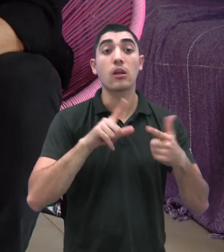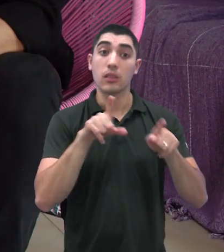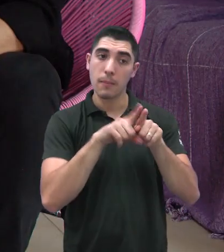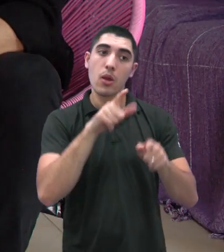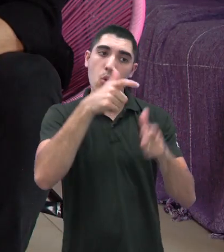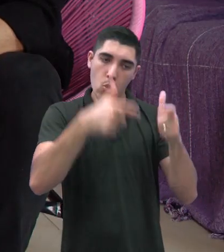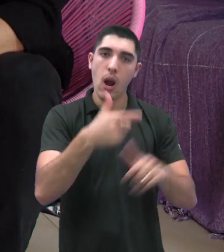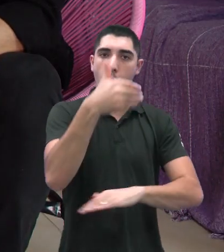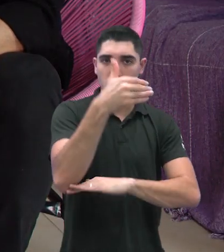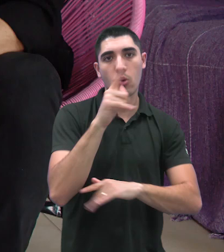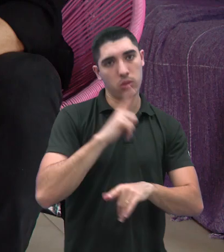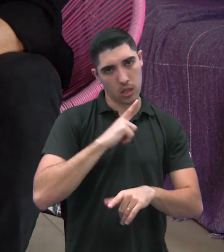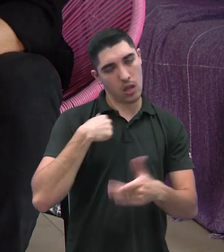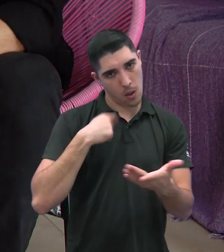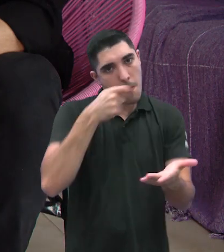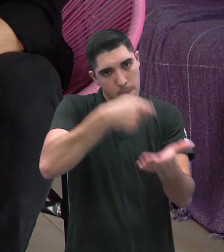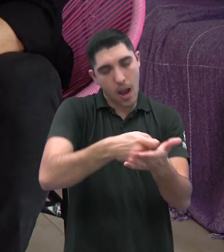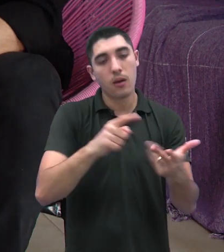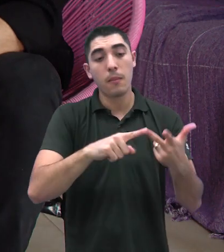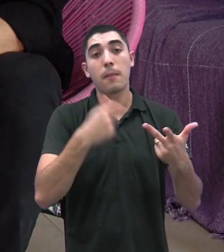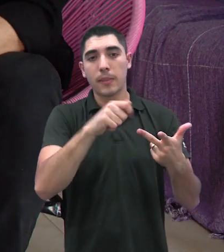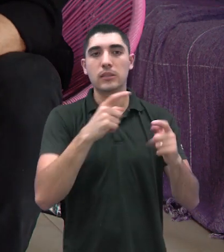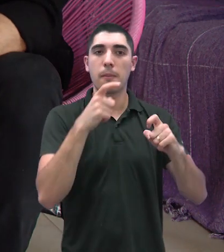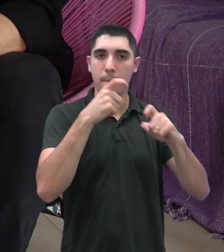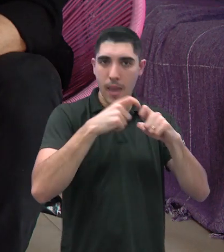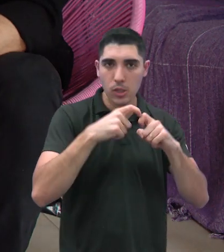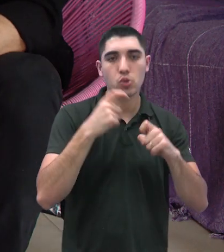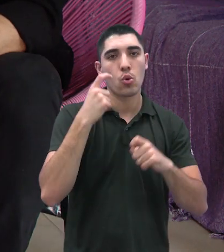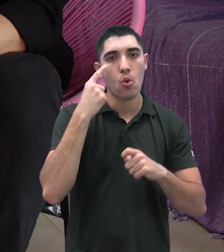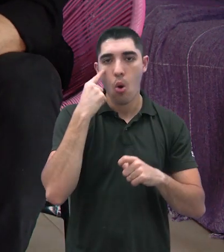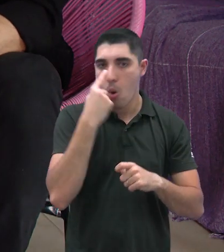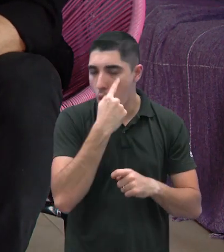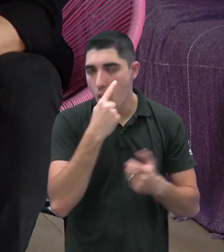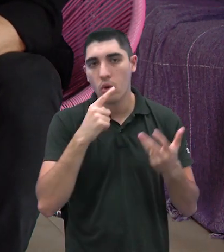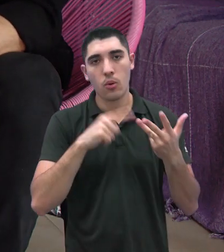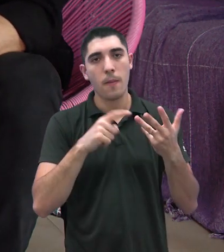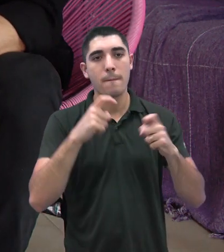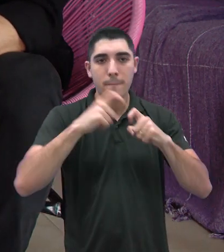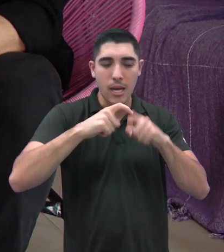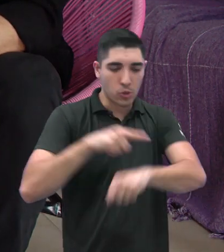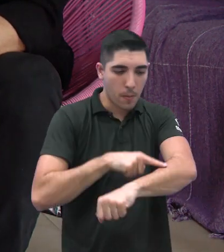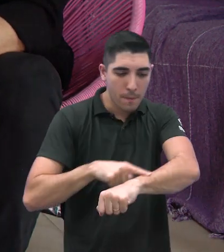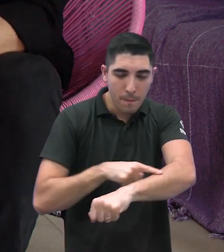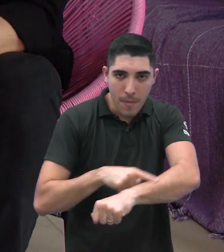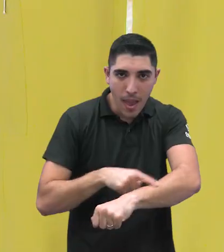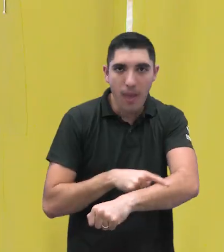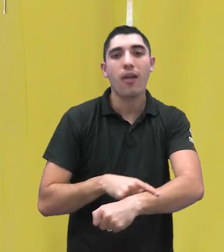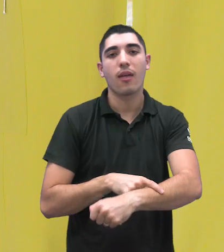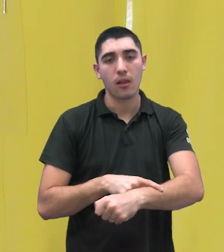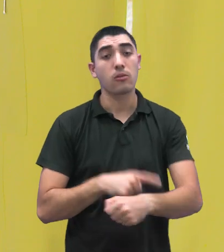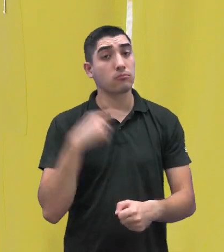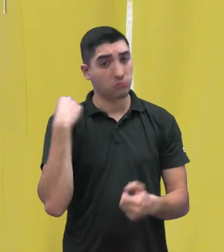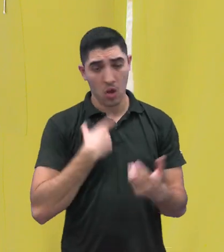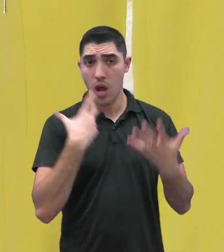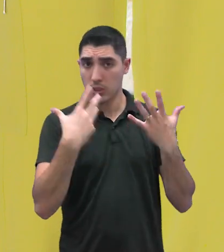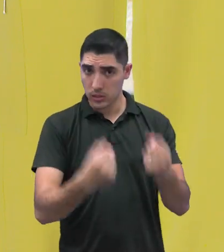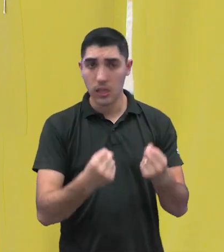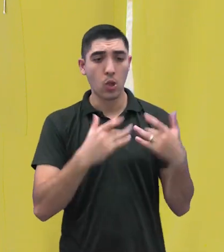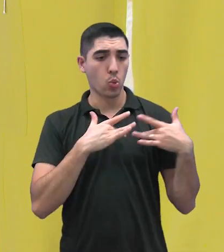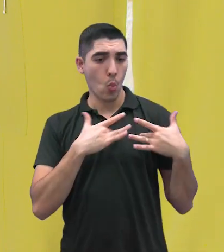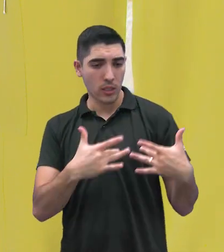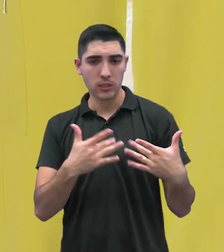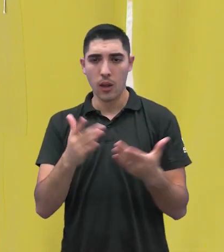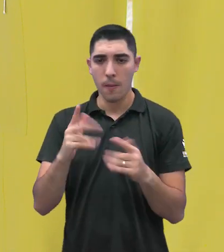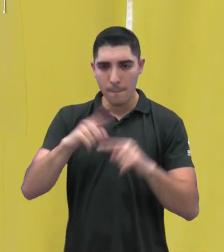ficarem, mas eles precisam ir nos especialistas, no oftalmo, no dermato, então a gente precisa de voluntariado de táxi. A gente aceita doações